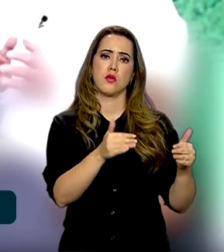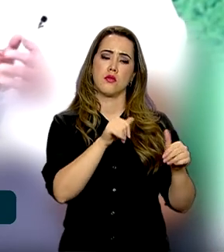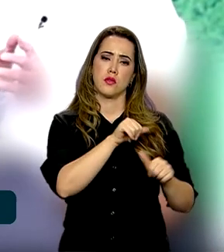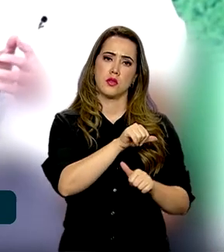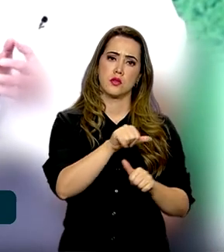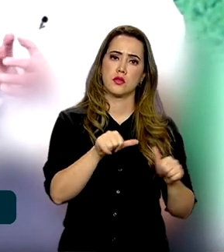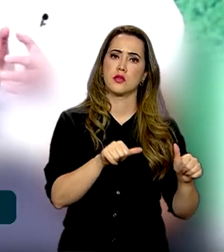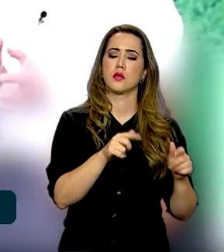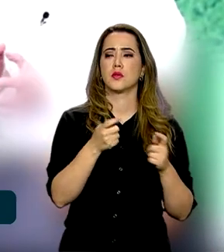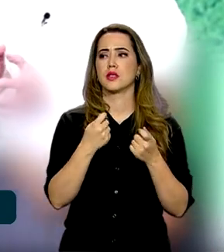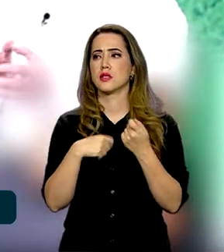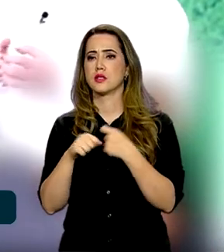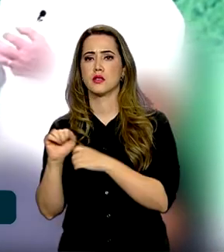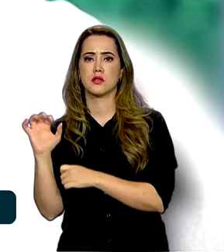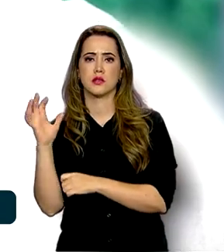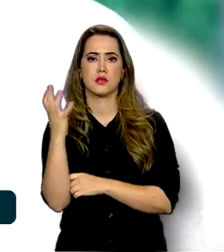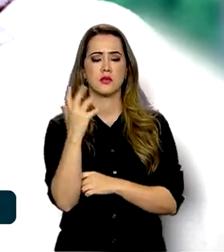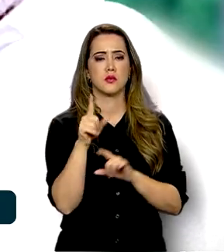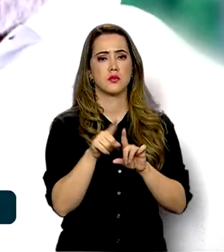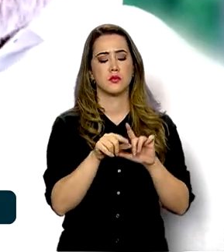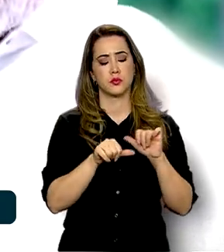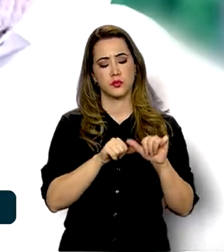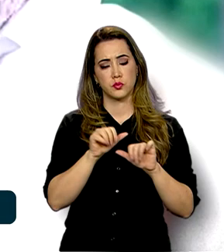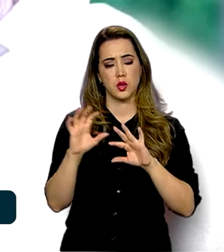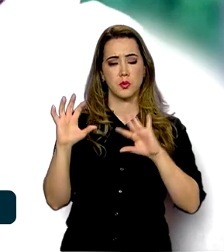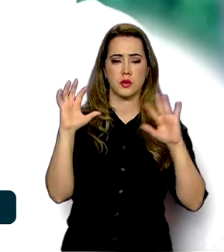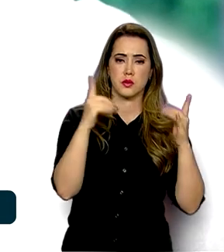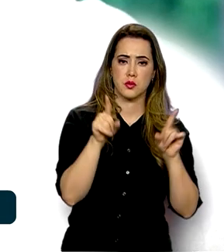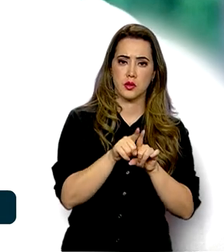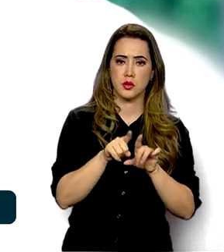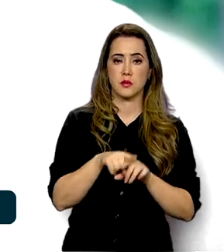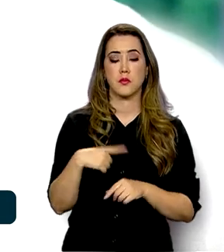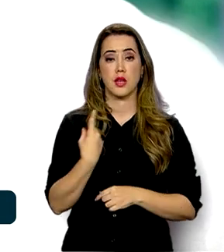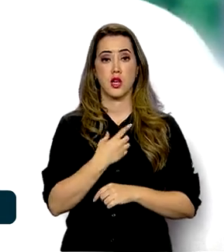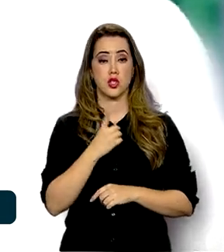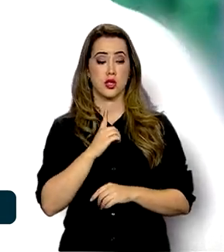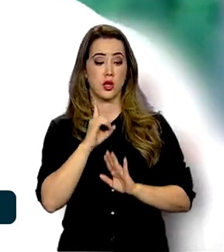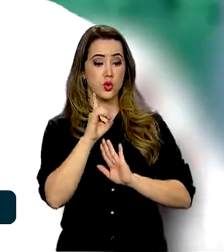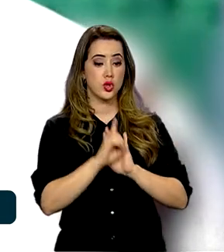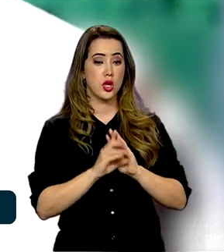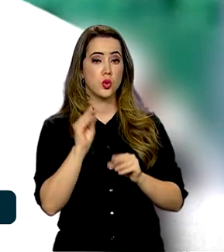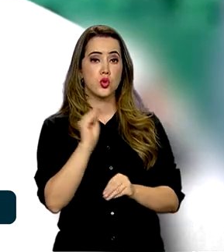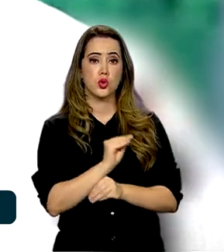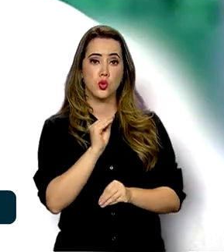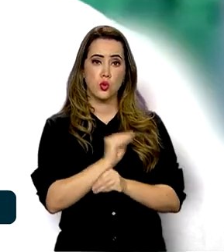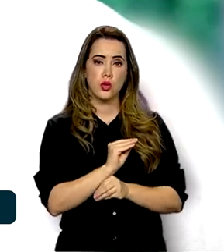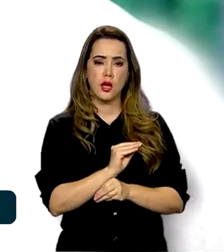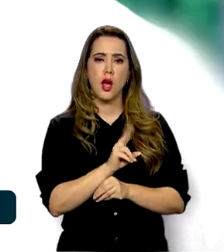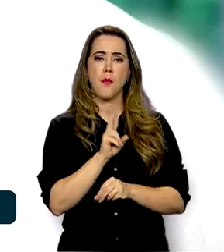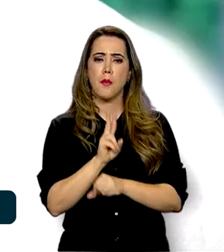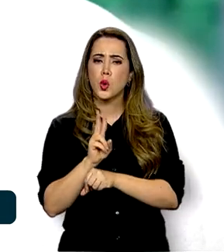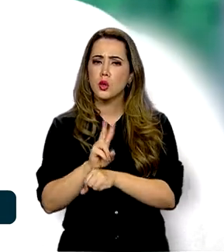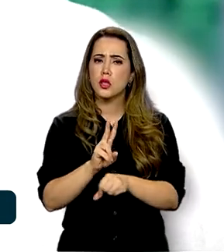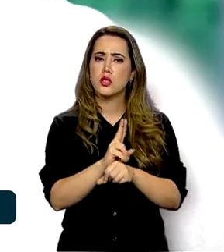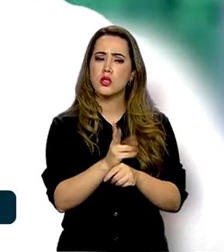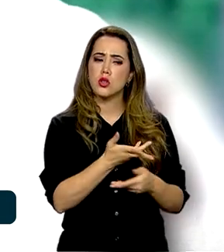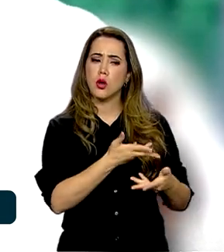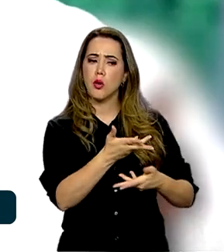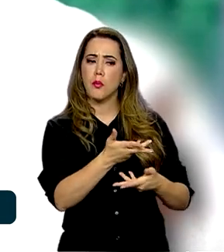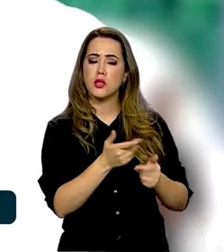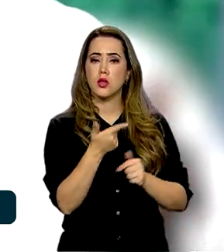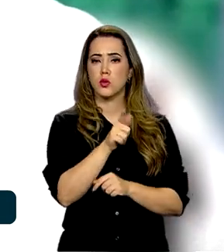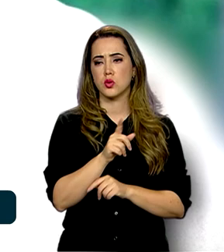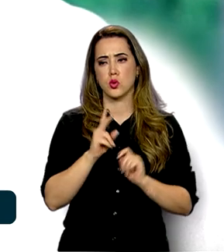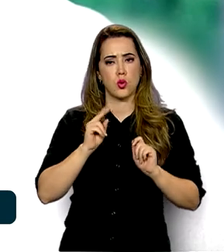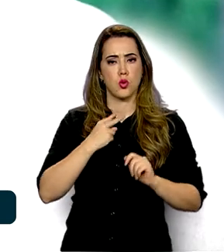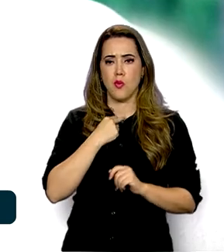transição ecológica e climática. Nós temos o direito de cuidar, preservar, compartilhar com os outros e não podemos permitir